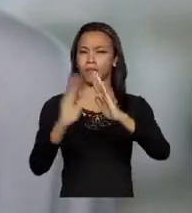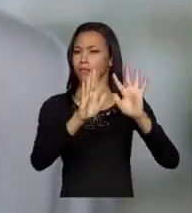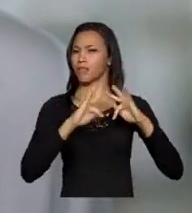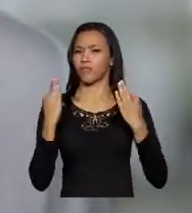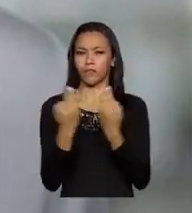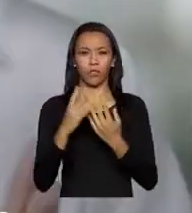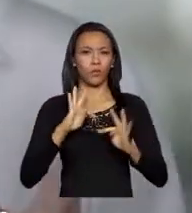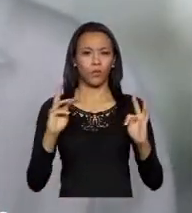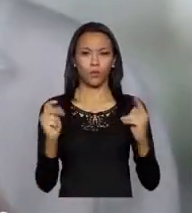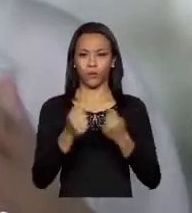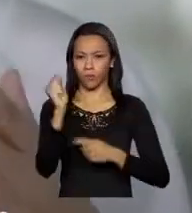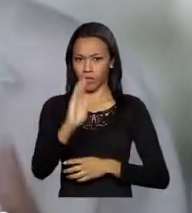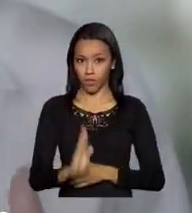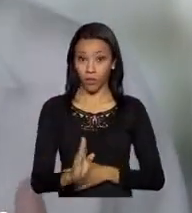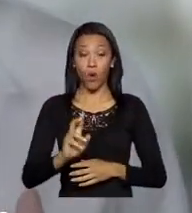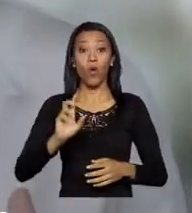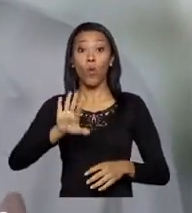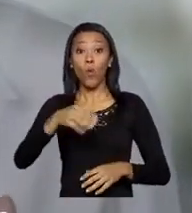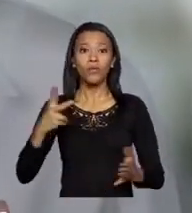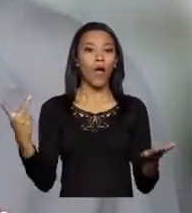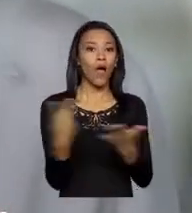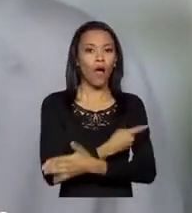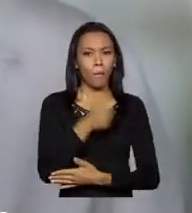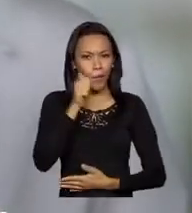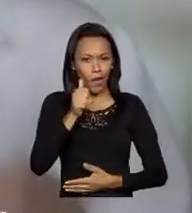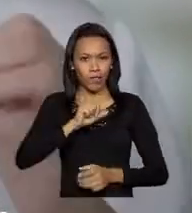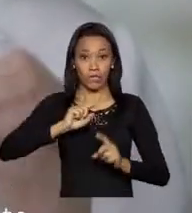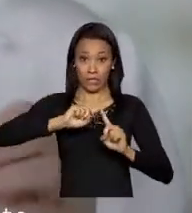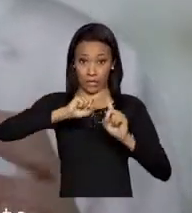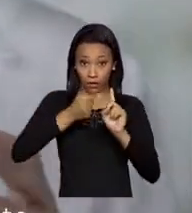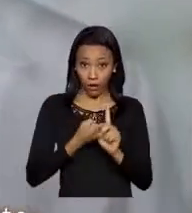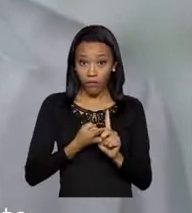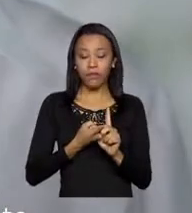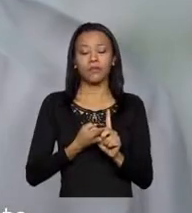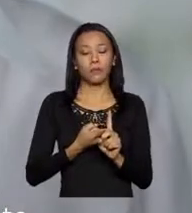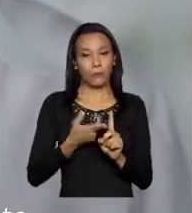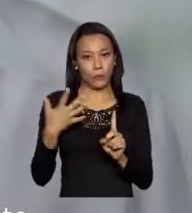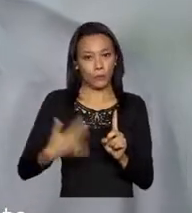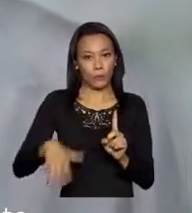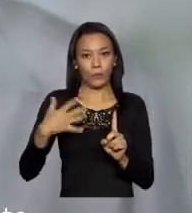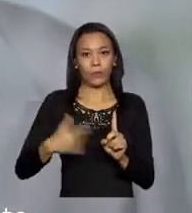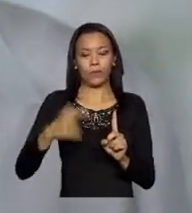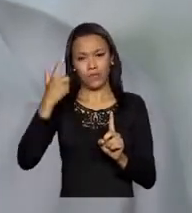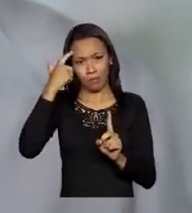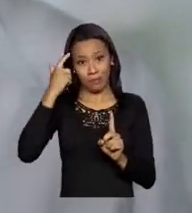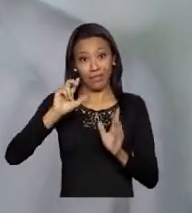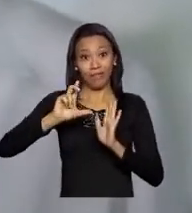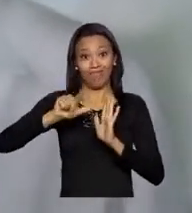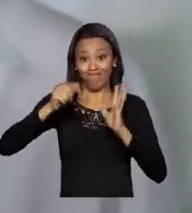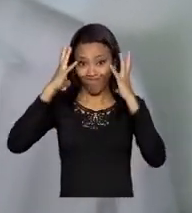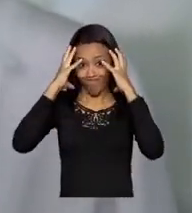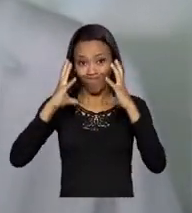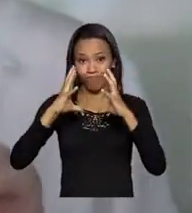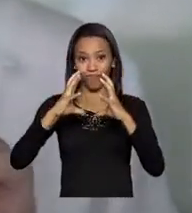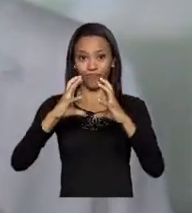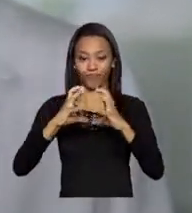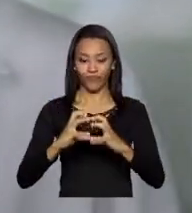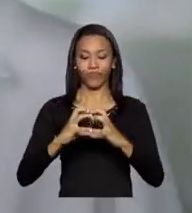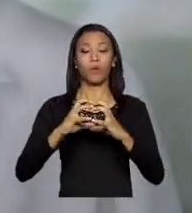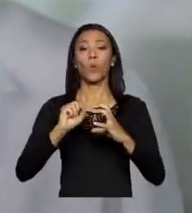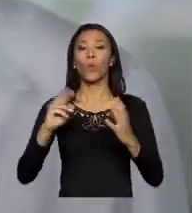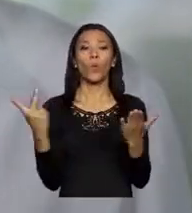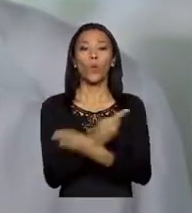todos os brasileiros quando acomete mulheres grávidas pode comprometer o desenvolvimento o cérebro do feto